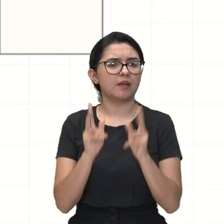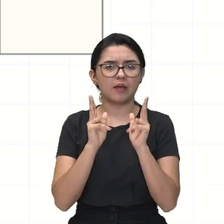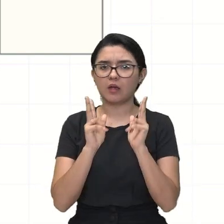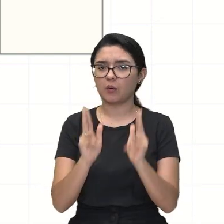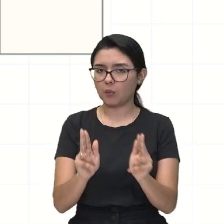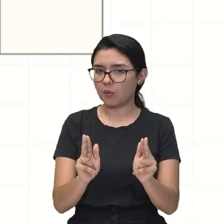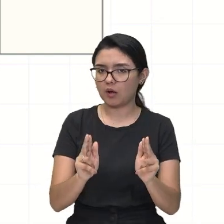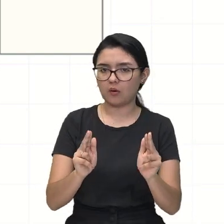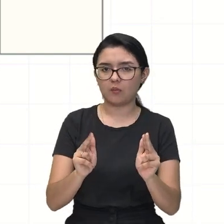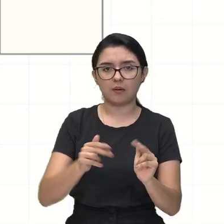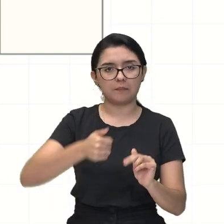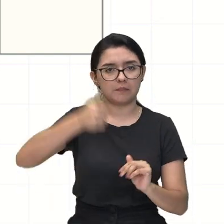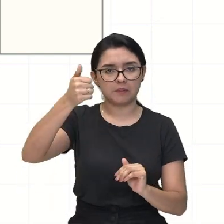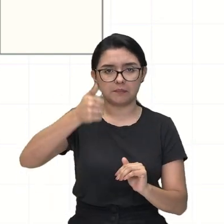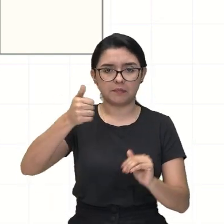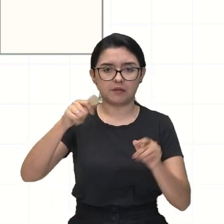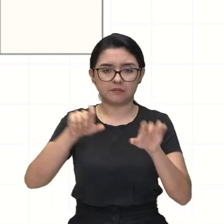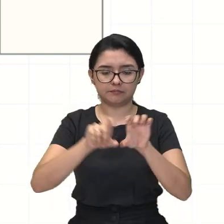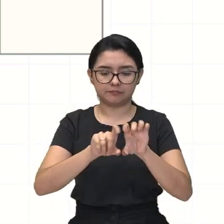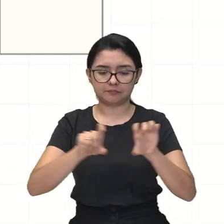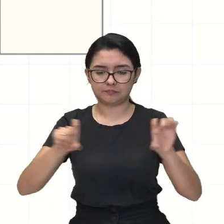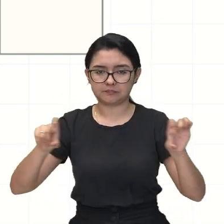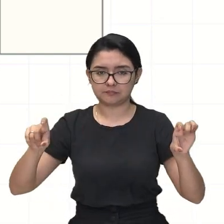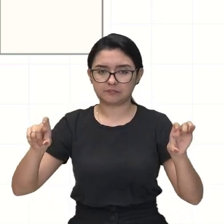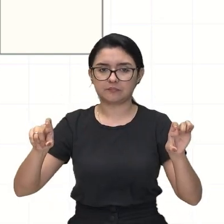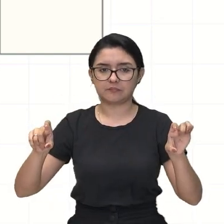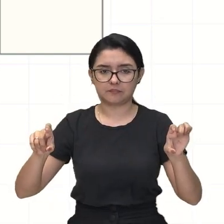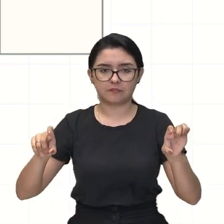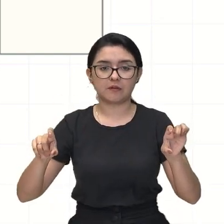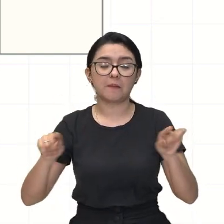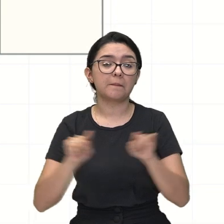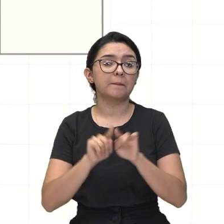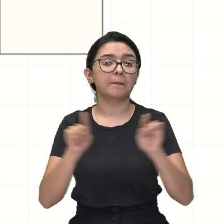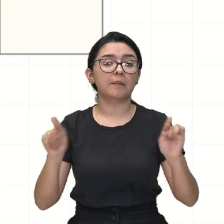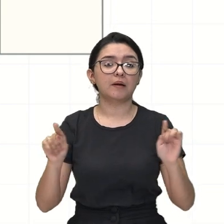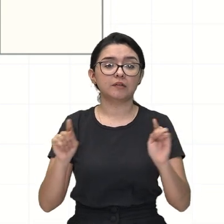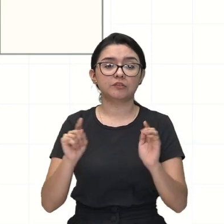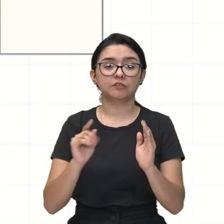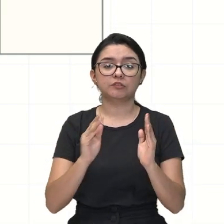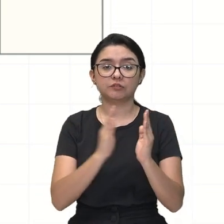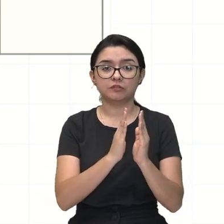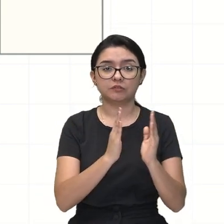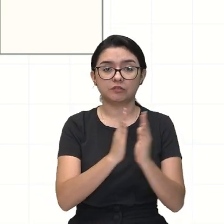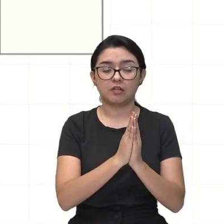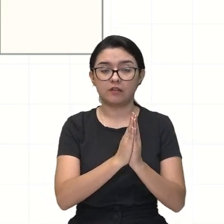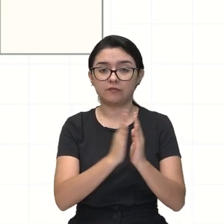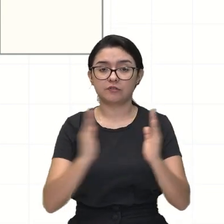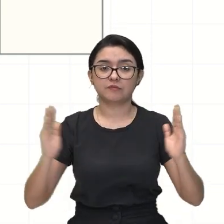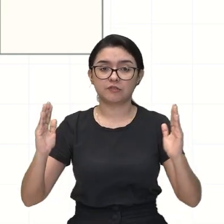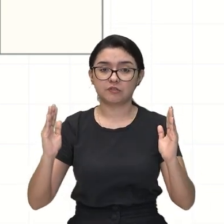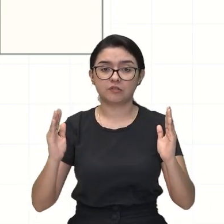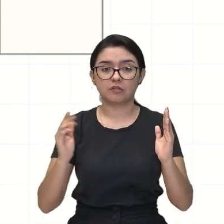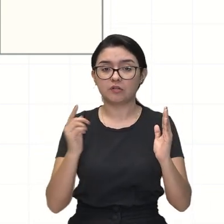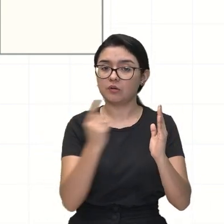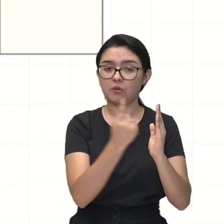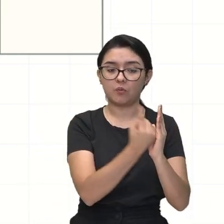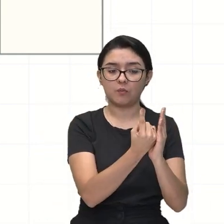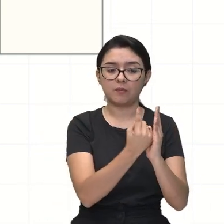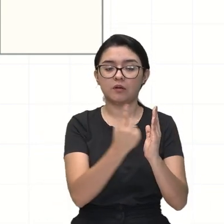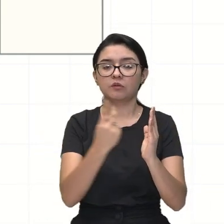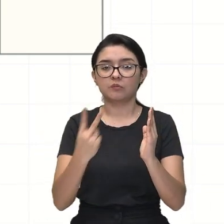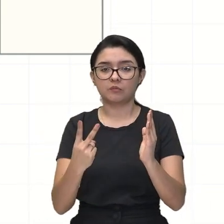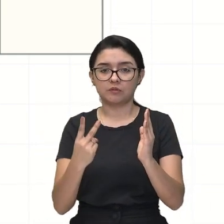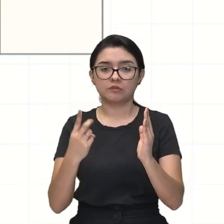a mesma figura, a mesma imagem foi dividida, dessa vez em 4 partes. 1,